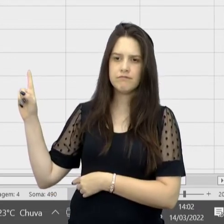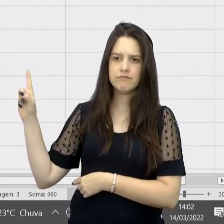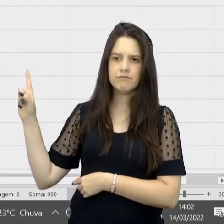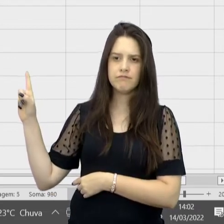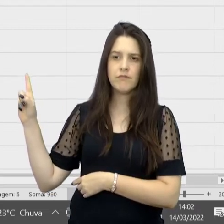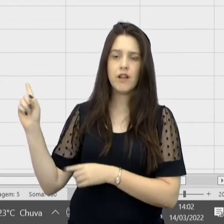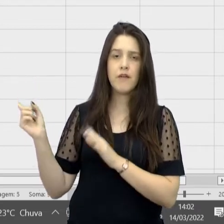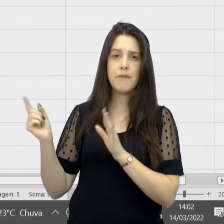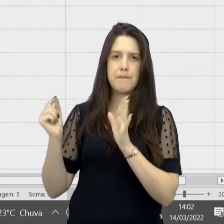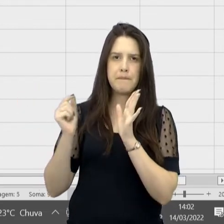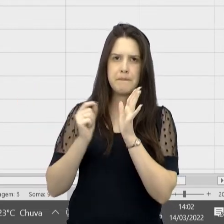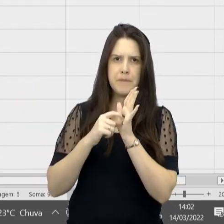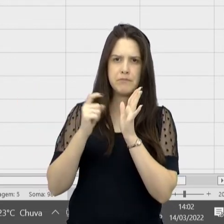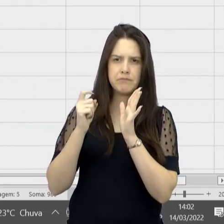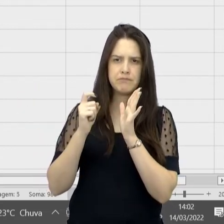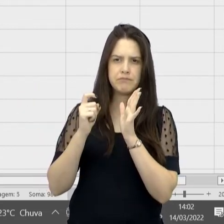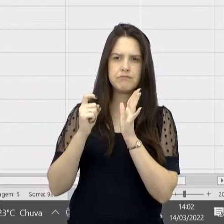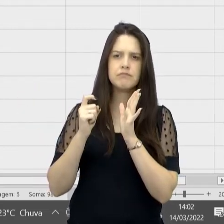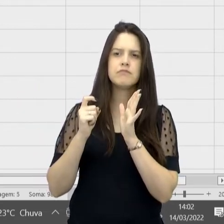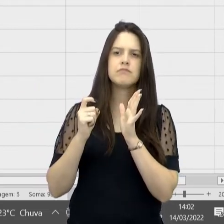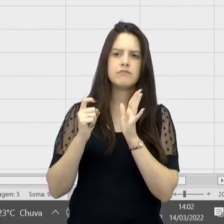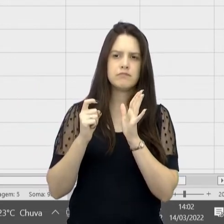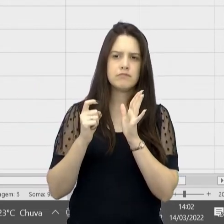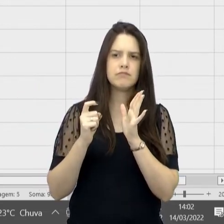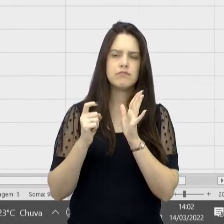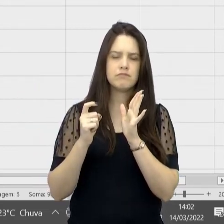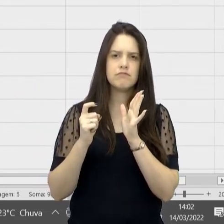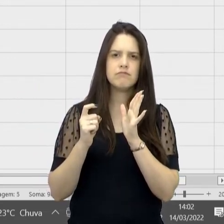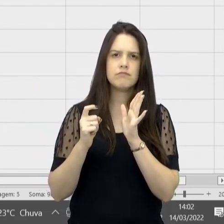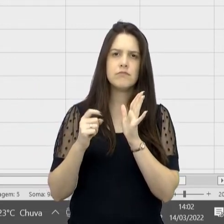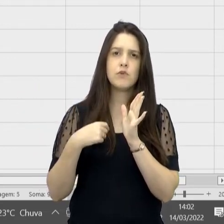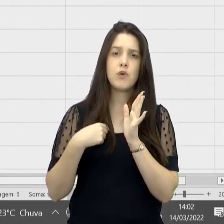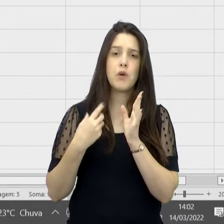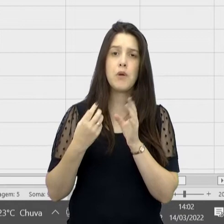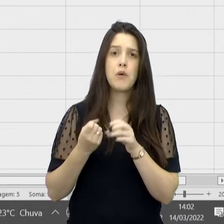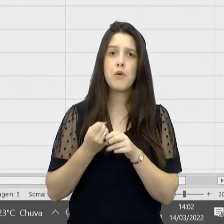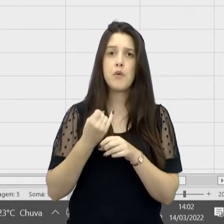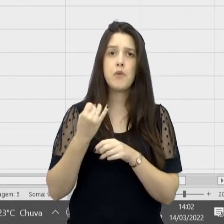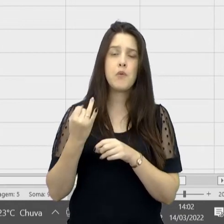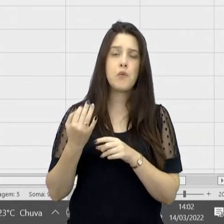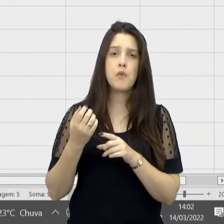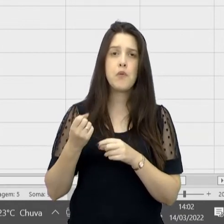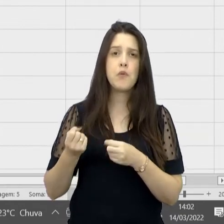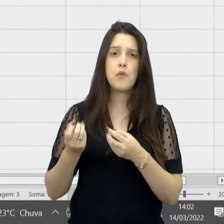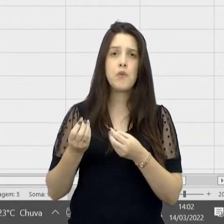aqui. E ele já fez a conta, então eu gastei aí no mês de fevereiro